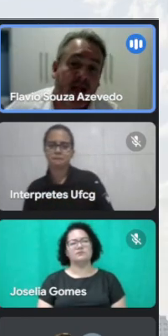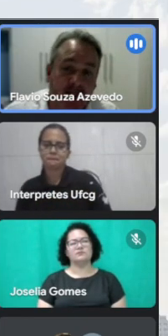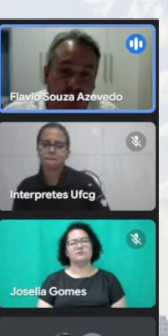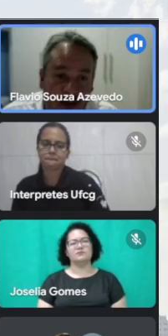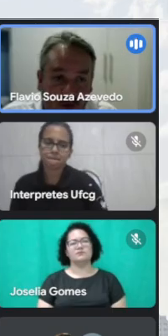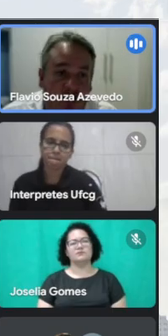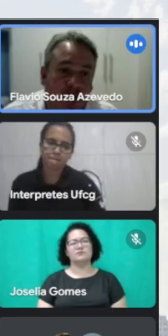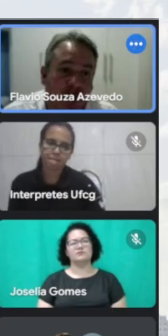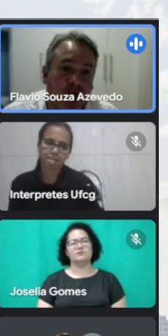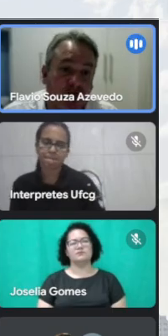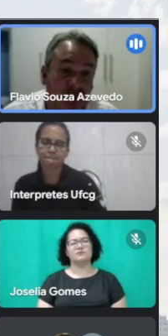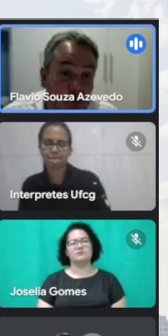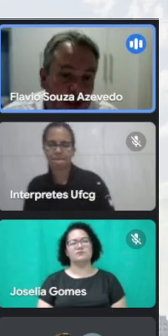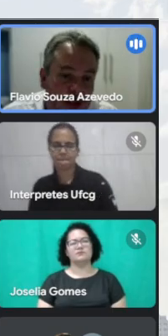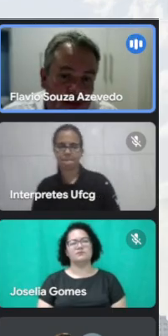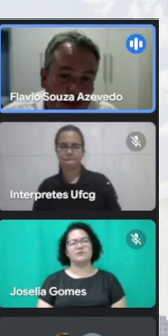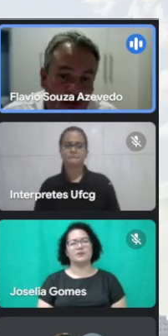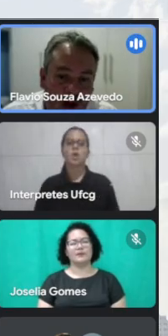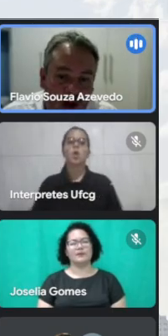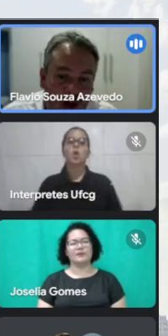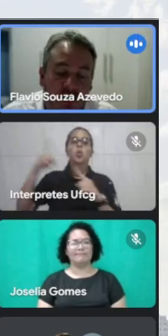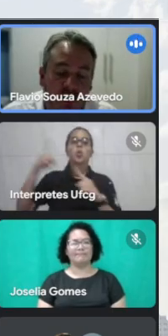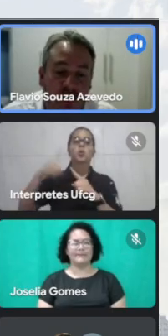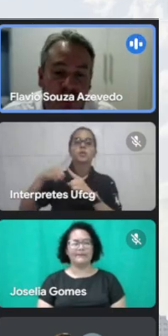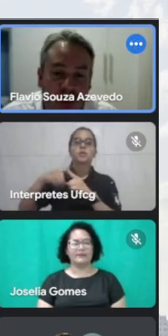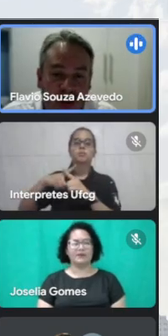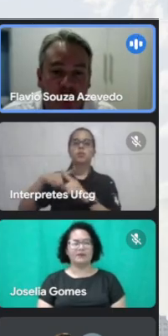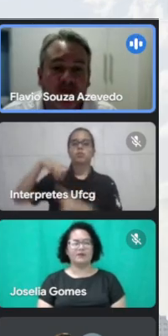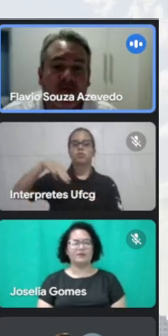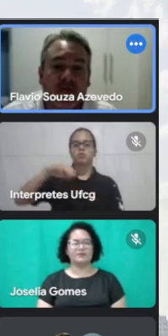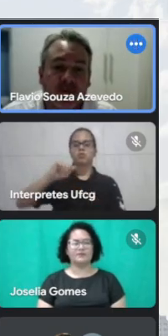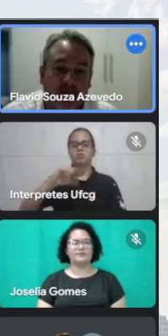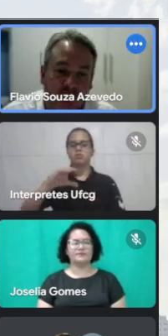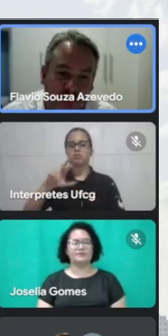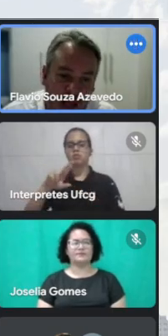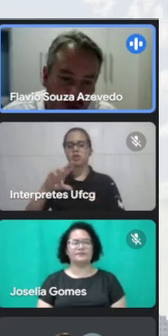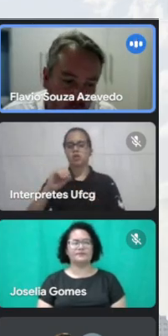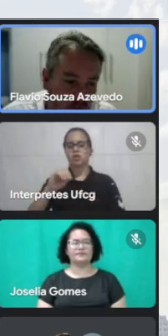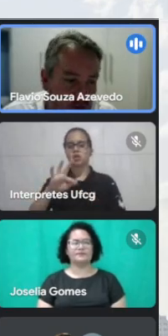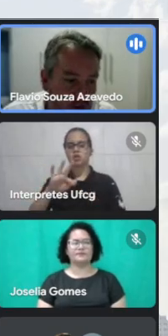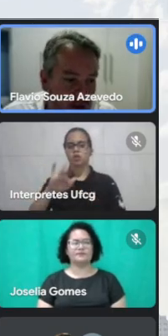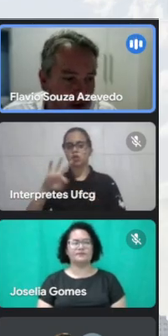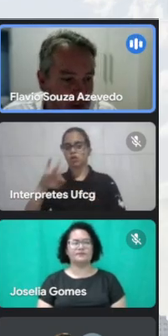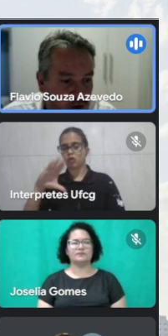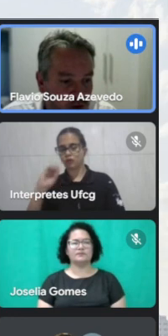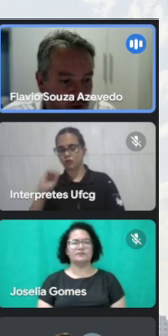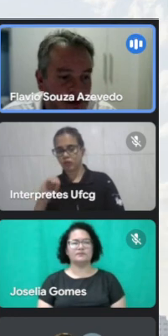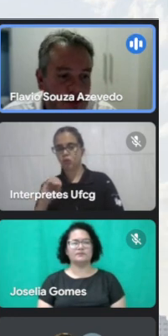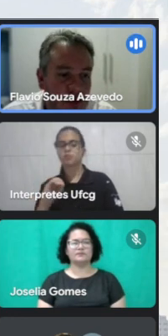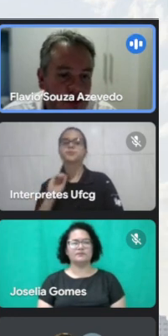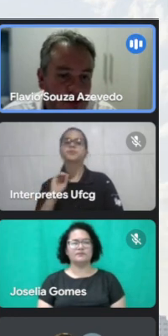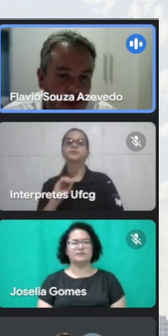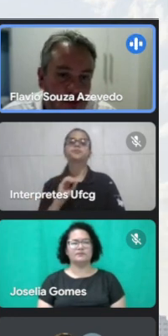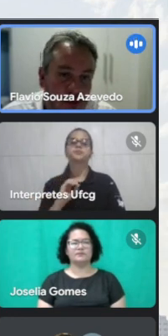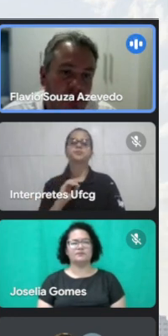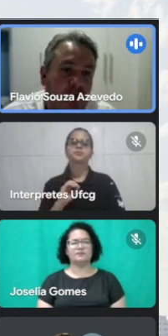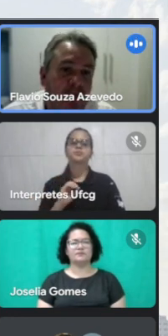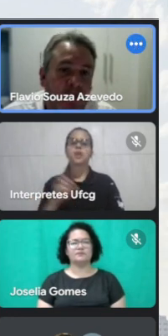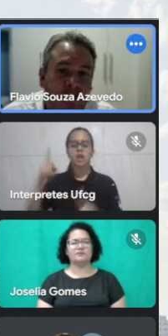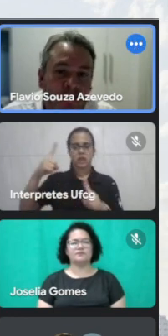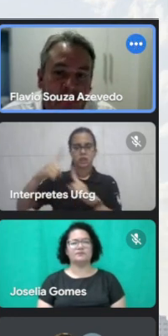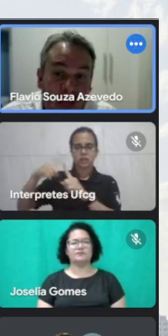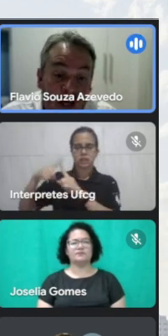Em relação, né, ao tipo de crescimento macrófilo, a gente tem, de acordo com a macrófila, a gente tem o tipo